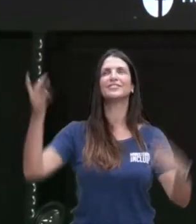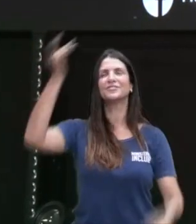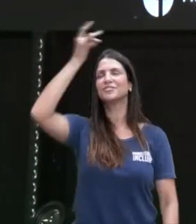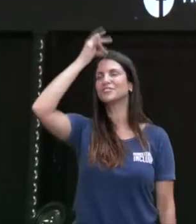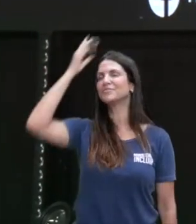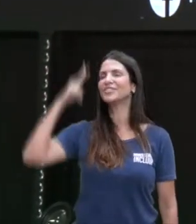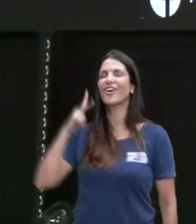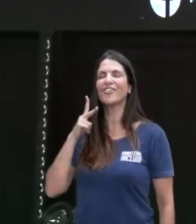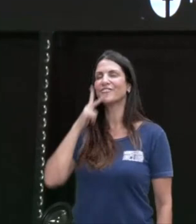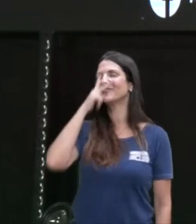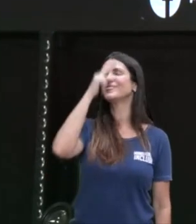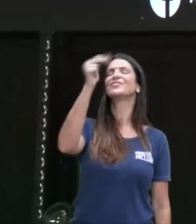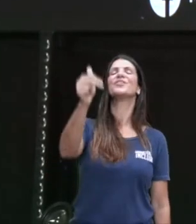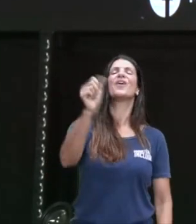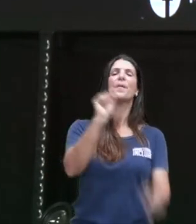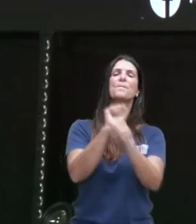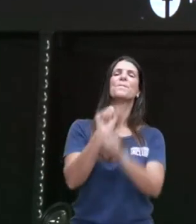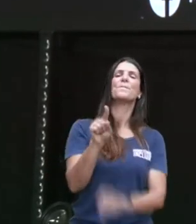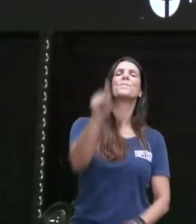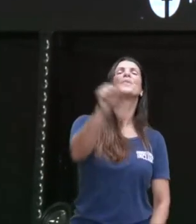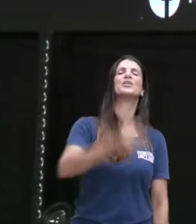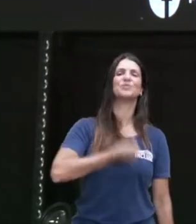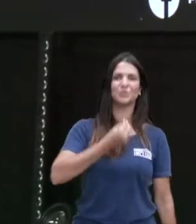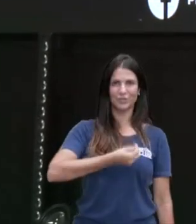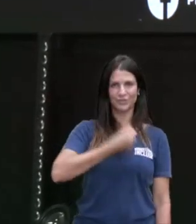vitória está a sua espera